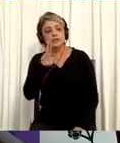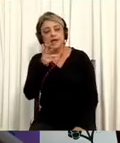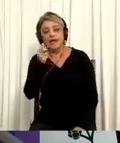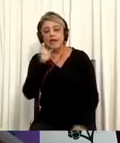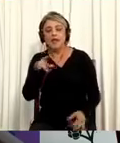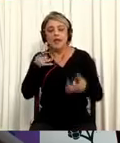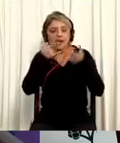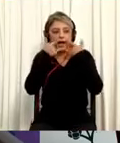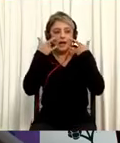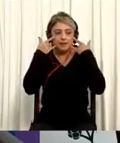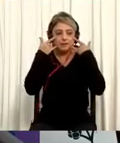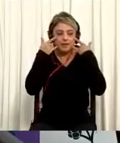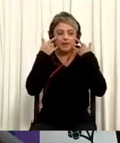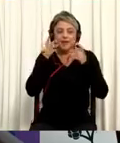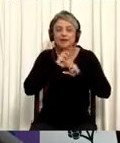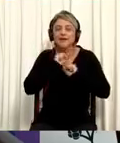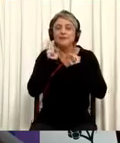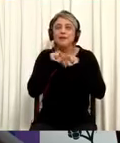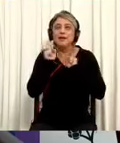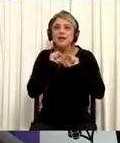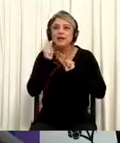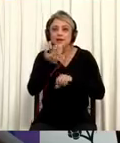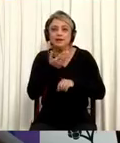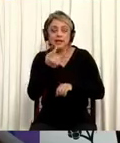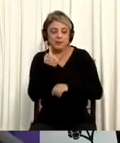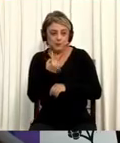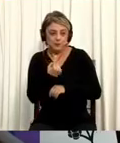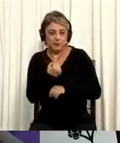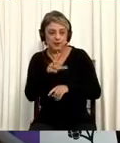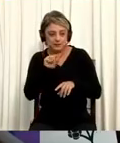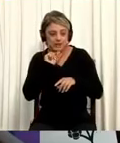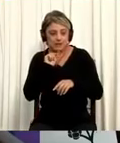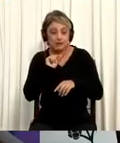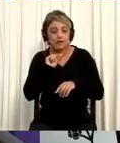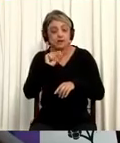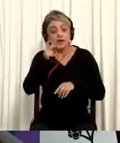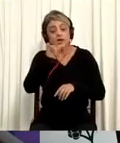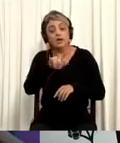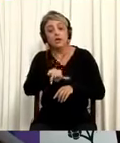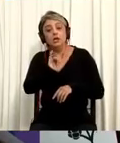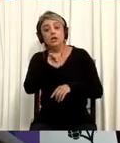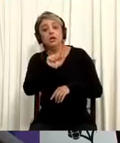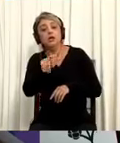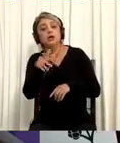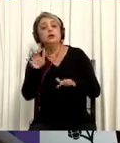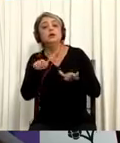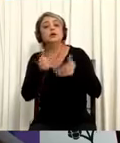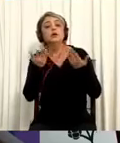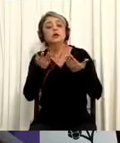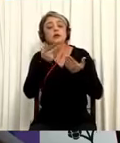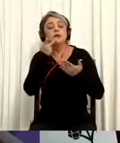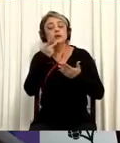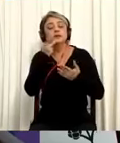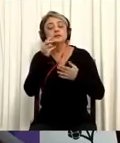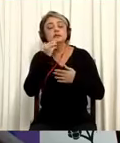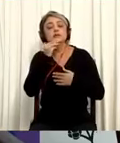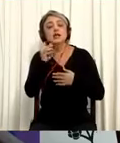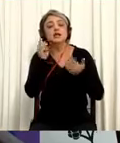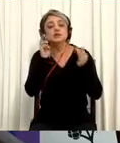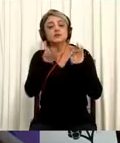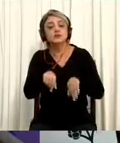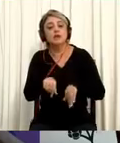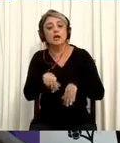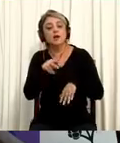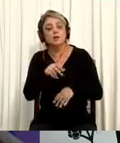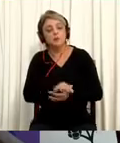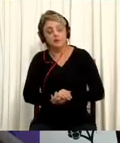essa máscara, já quero uma. E Yolanda, quais são as suas considerações finais, o seu recado final a quem